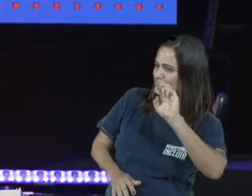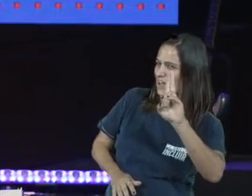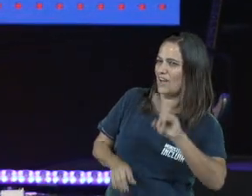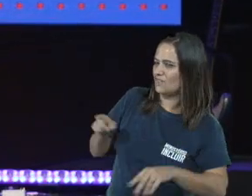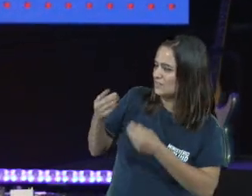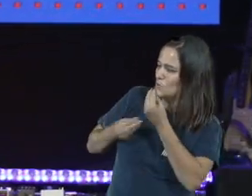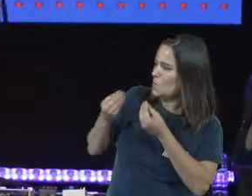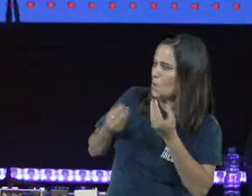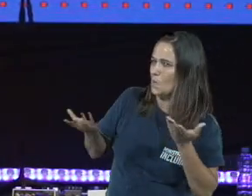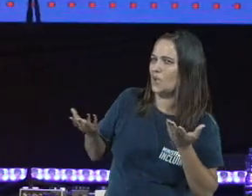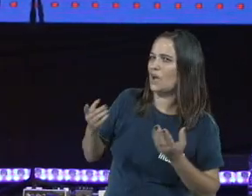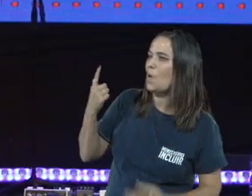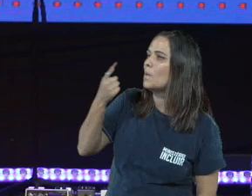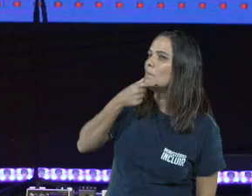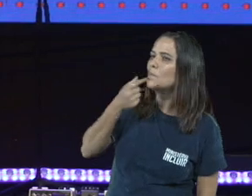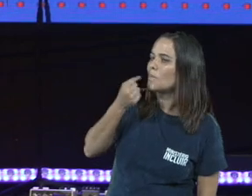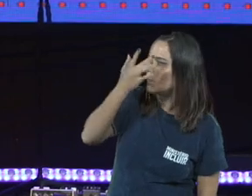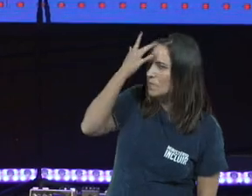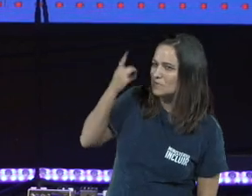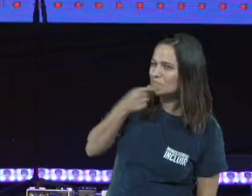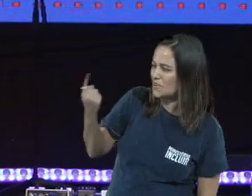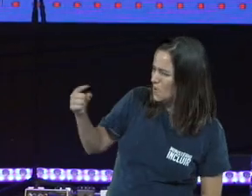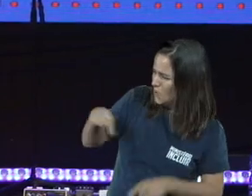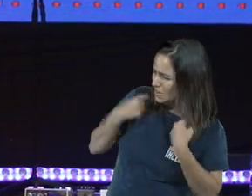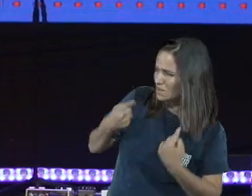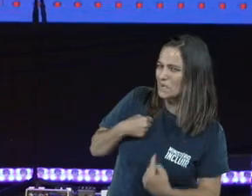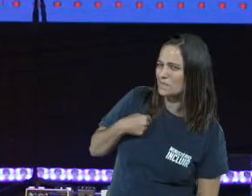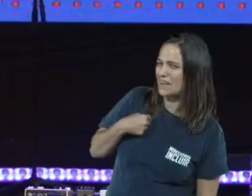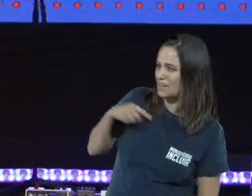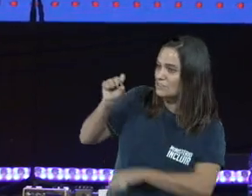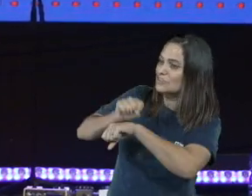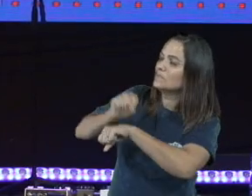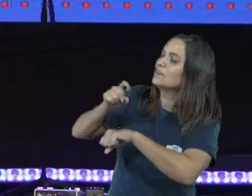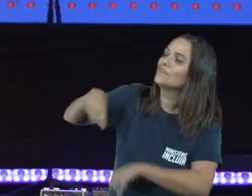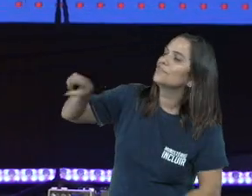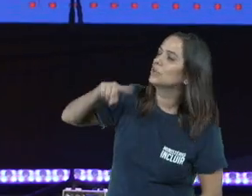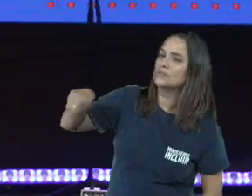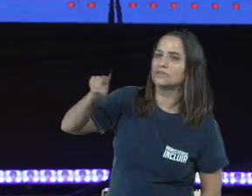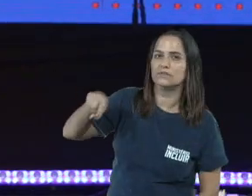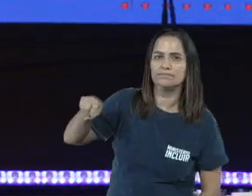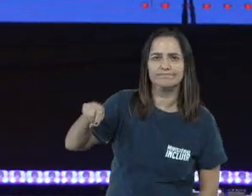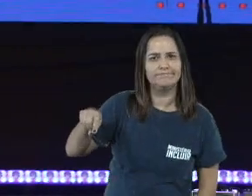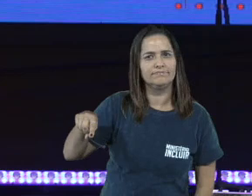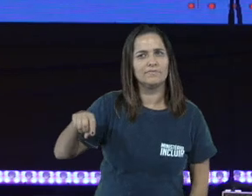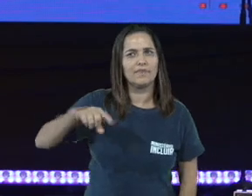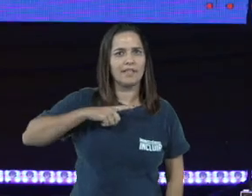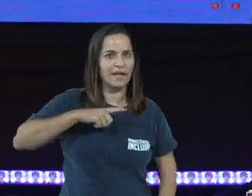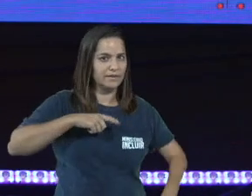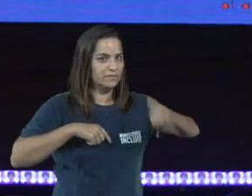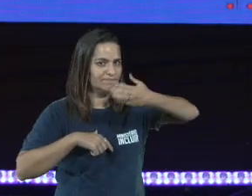exército de Israel uns estão numa montanha outros na outra tem um vale e naquele Vale de elah